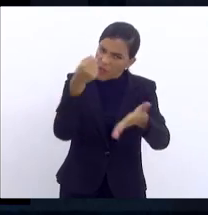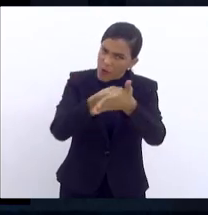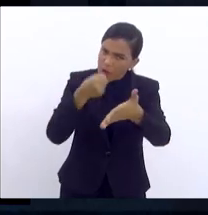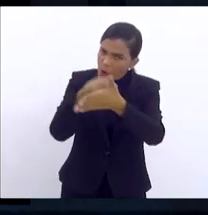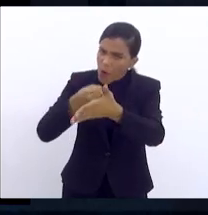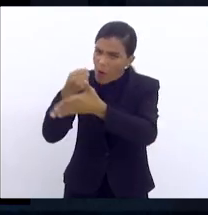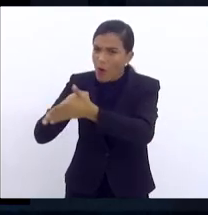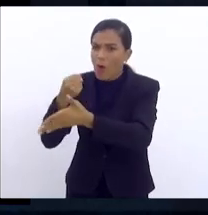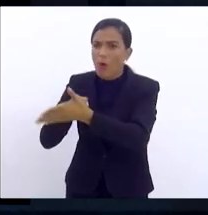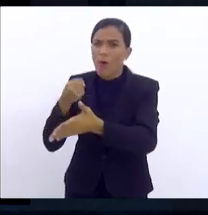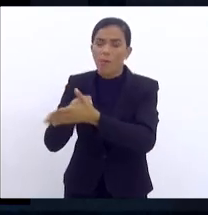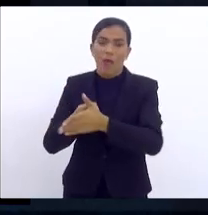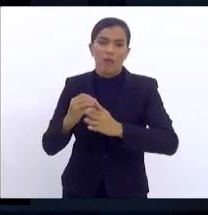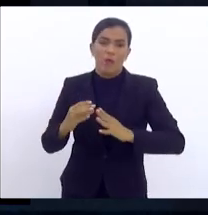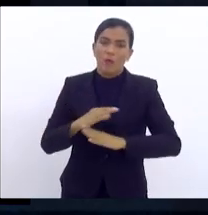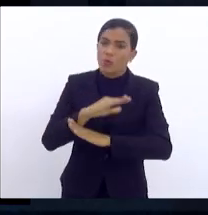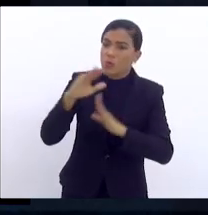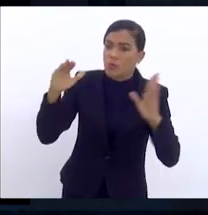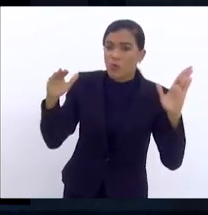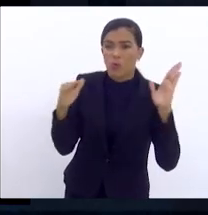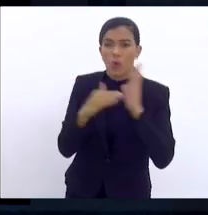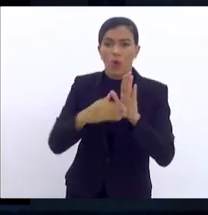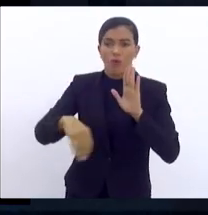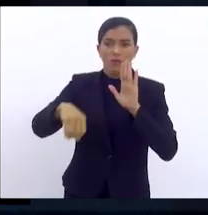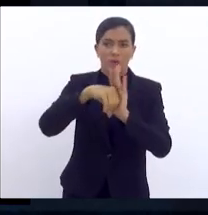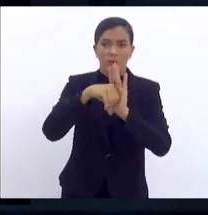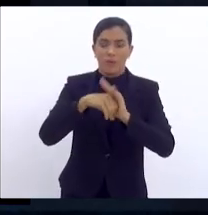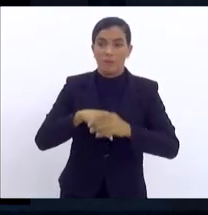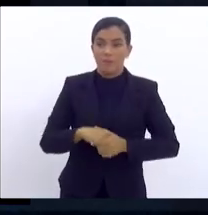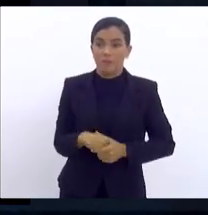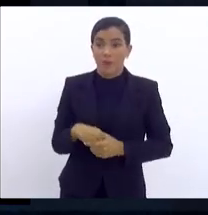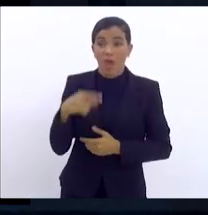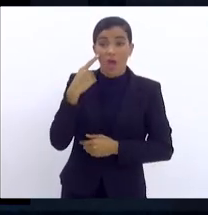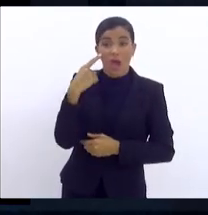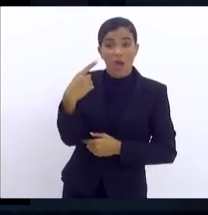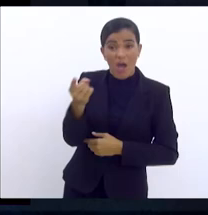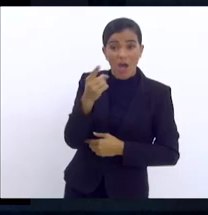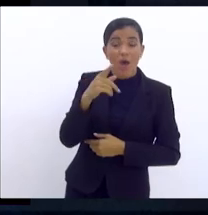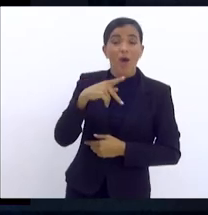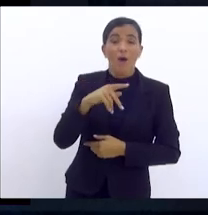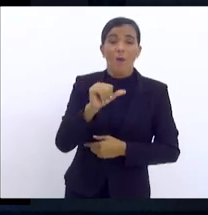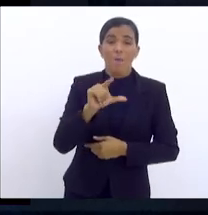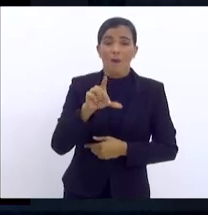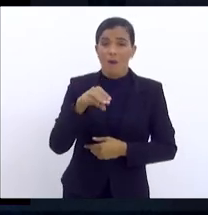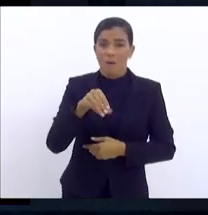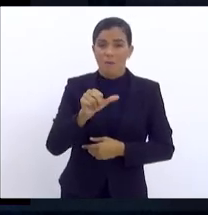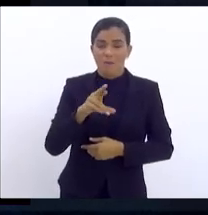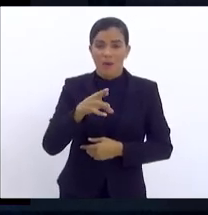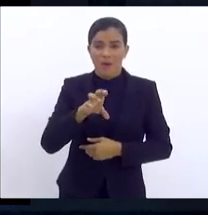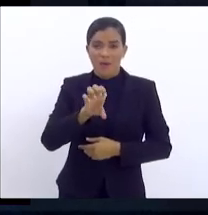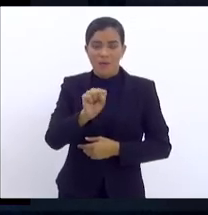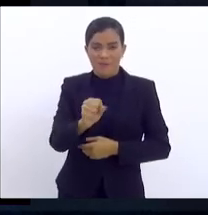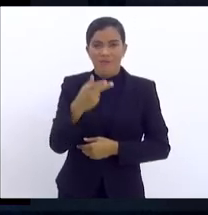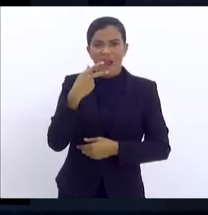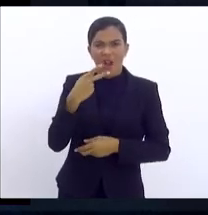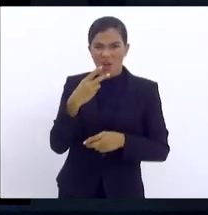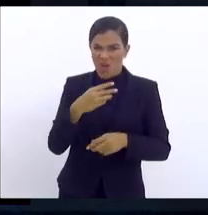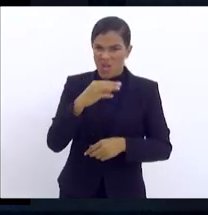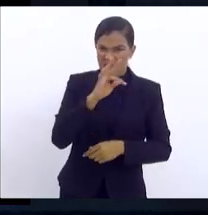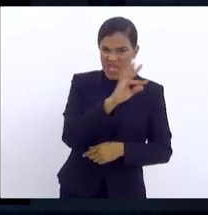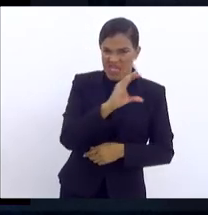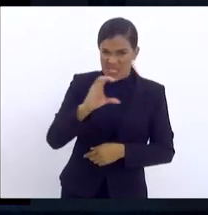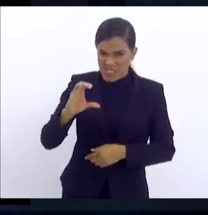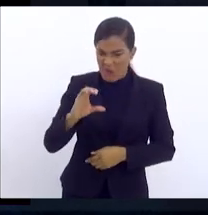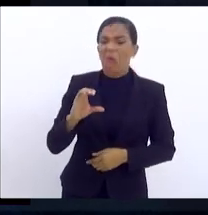todo tipo de lista eles ali no Palmares tanto é que quando começou falar que o terceiro comando